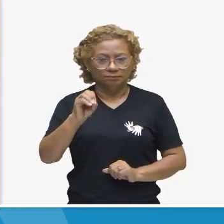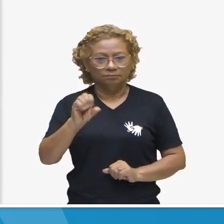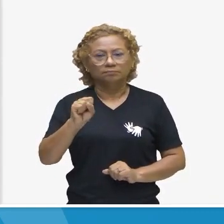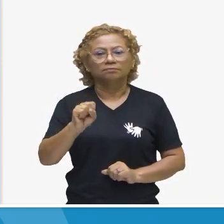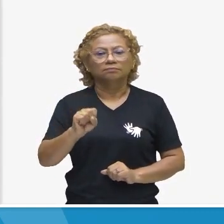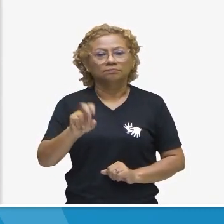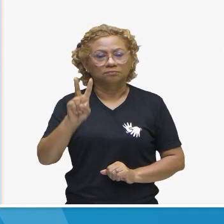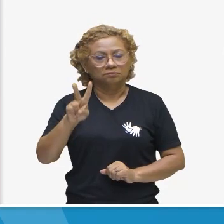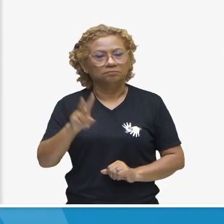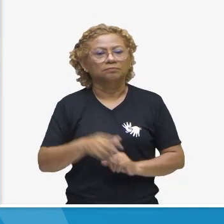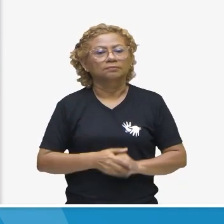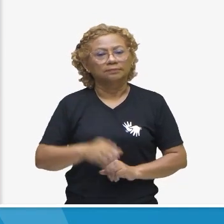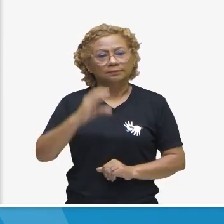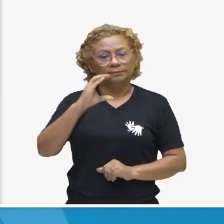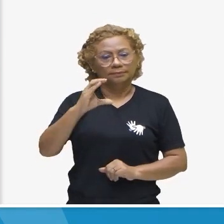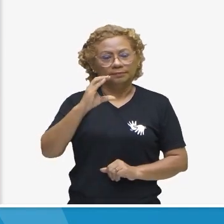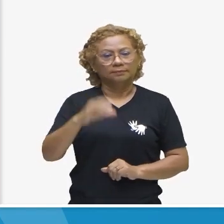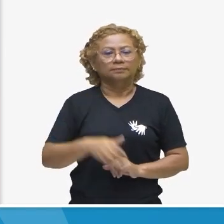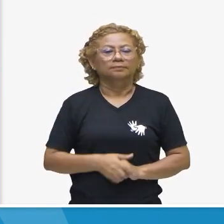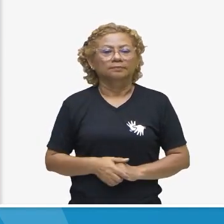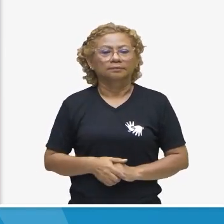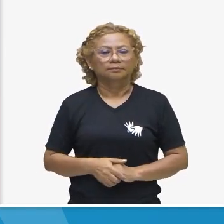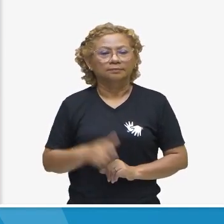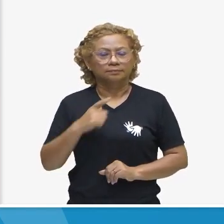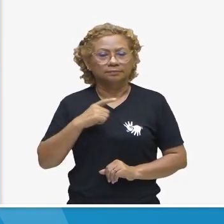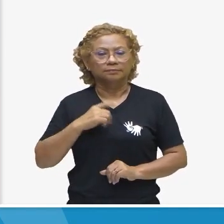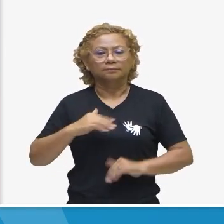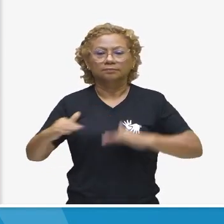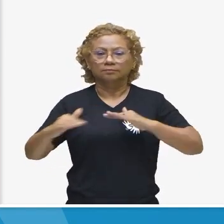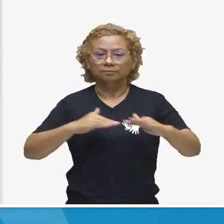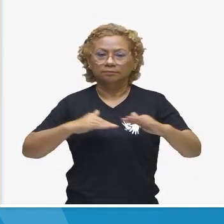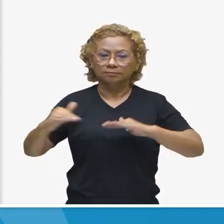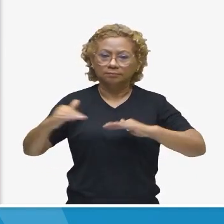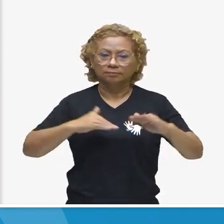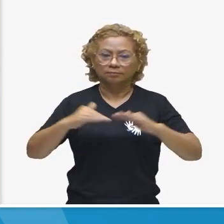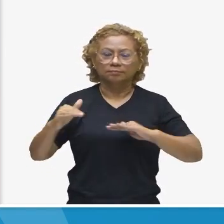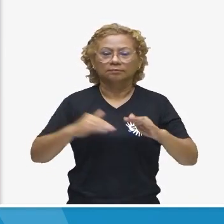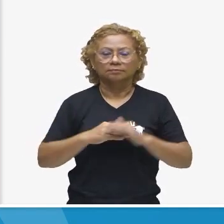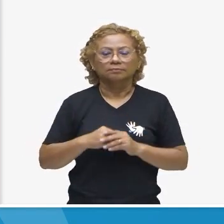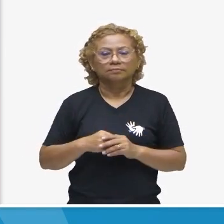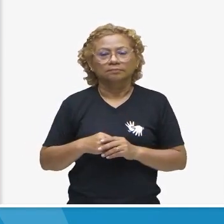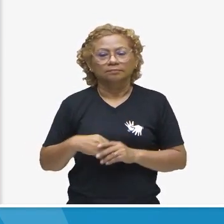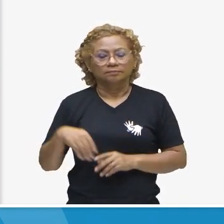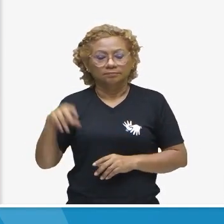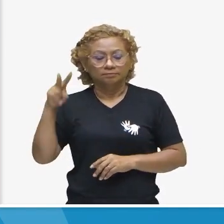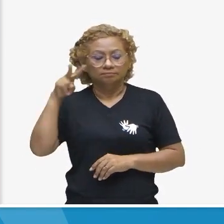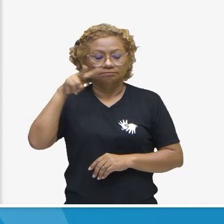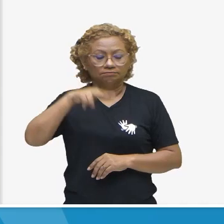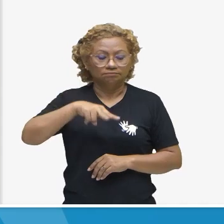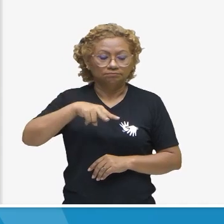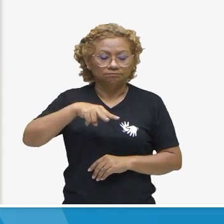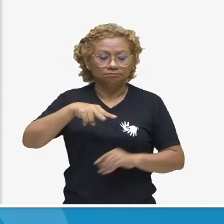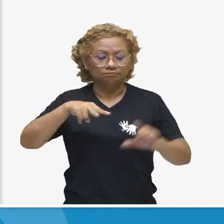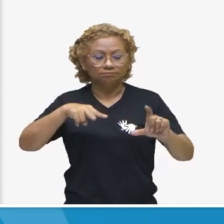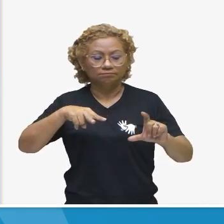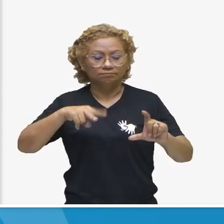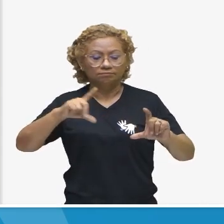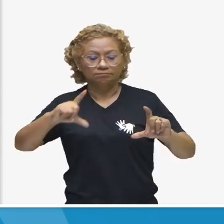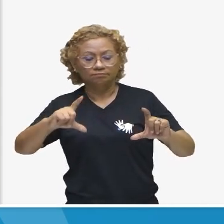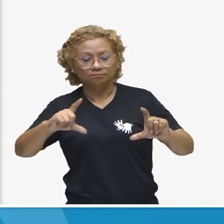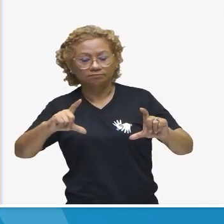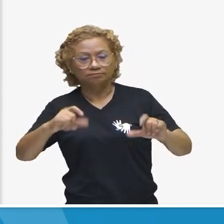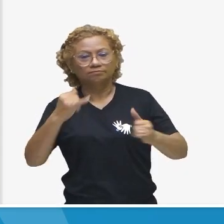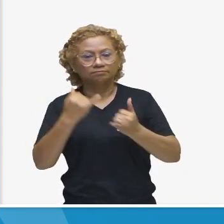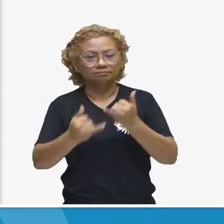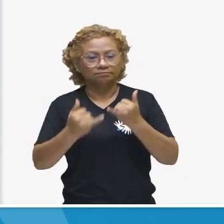letra C, por exemplo, a letra C nós temos ali um movimento, né? Uma sombra, como se fosse, né, 2